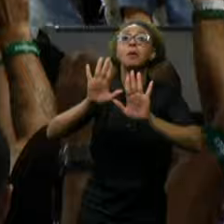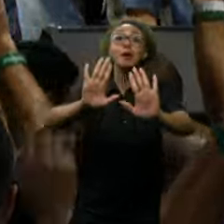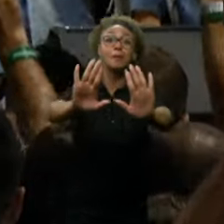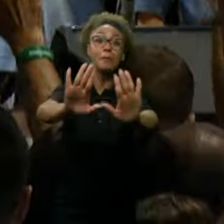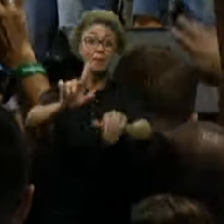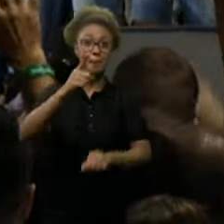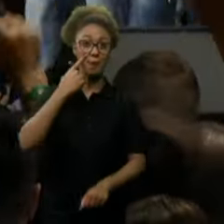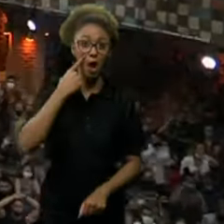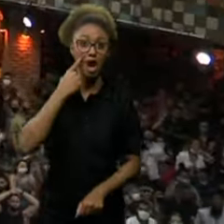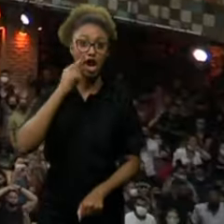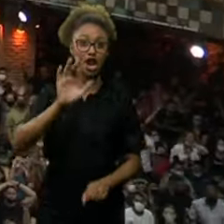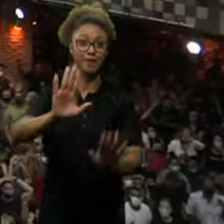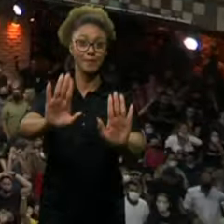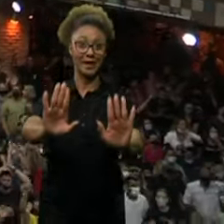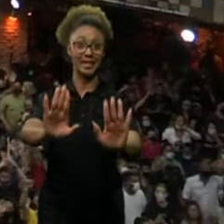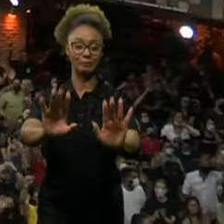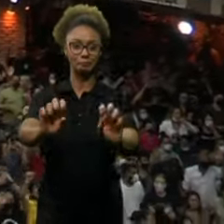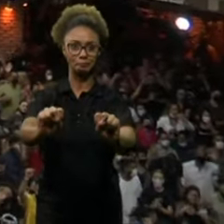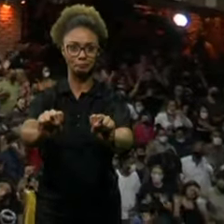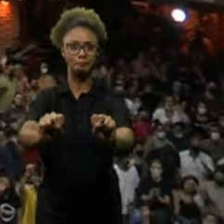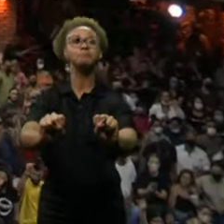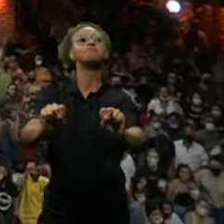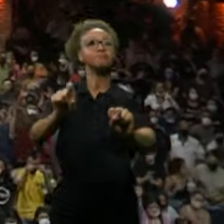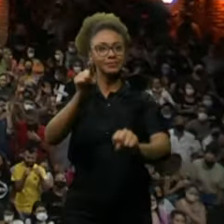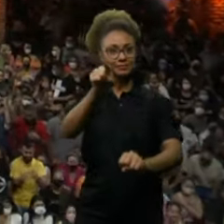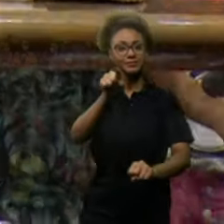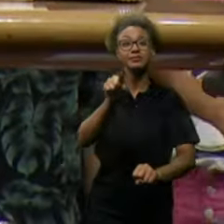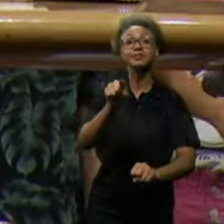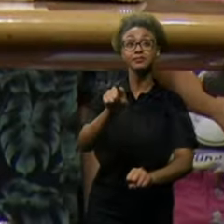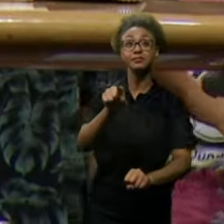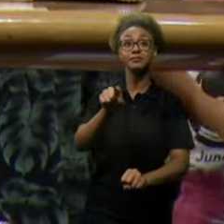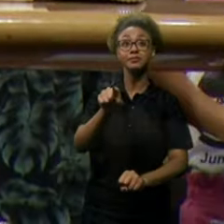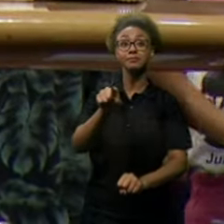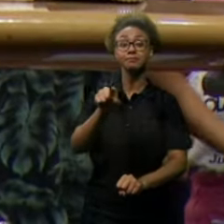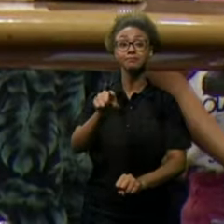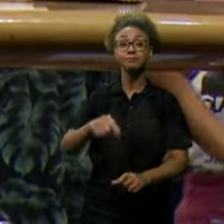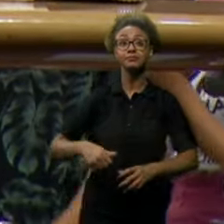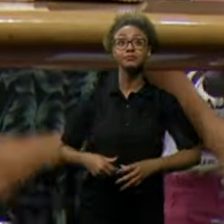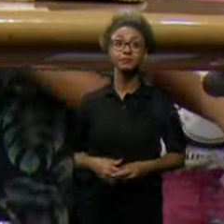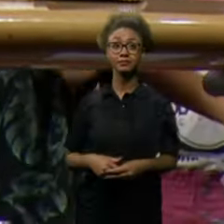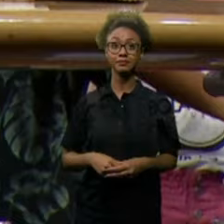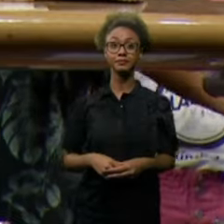segura aí e isso é só